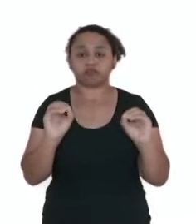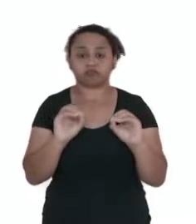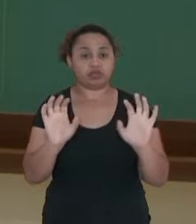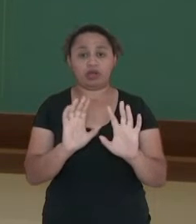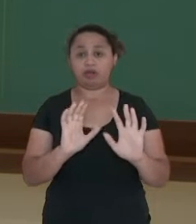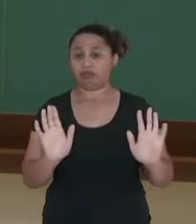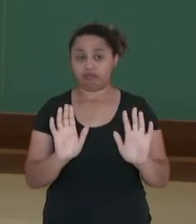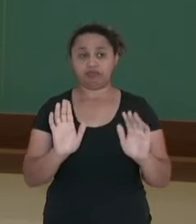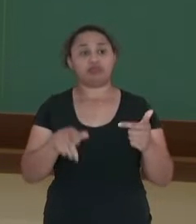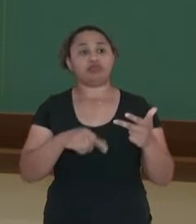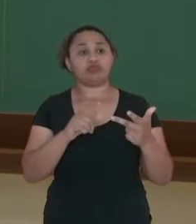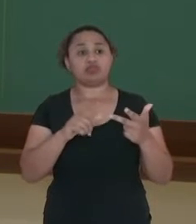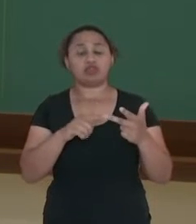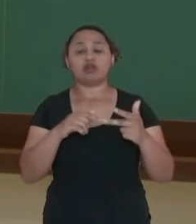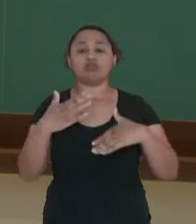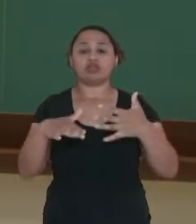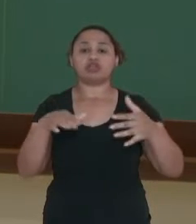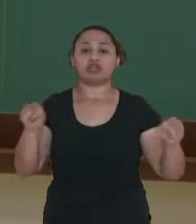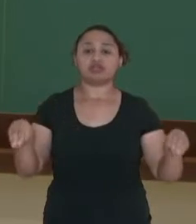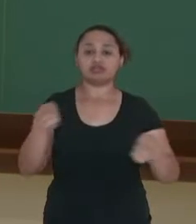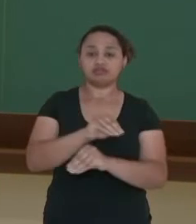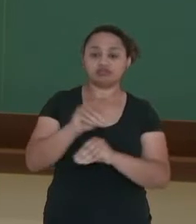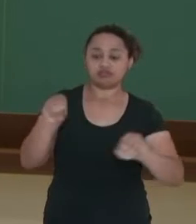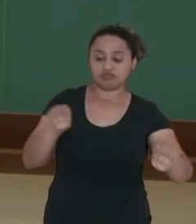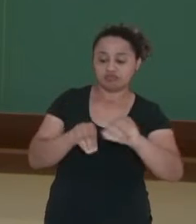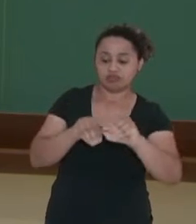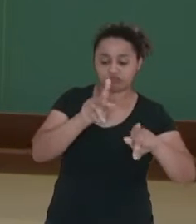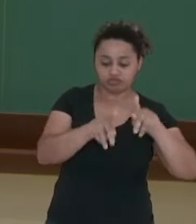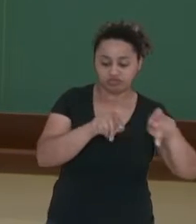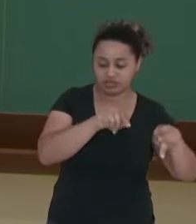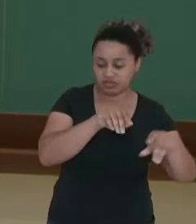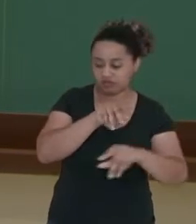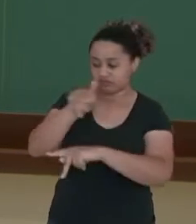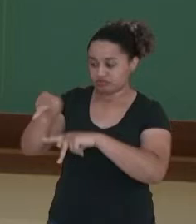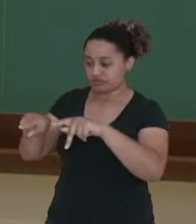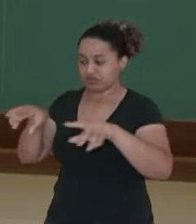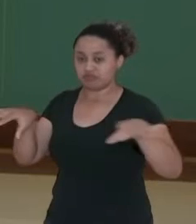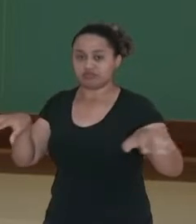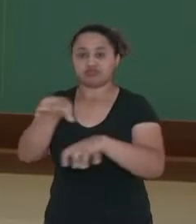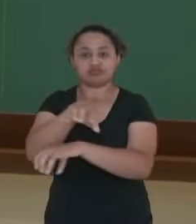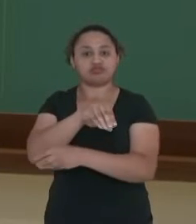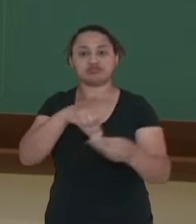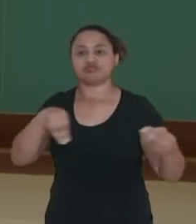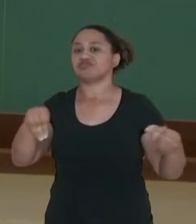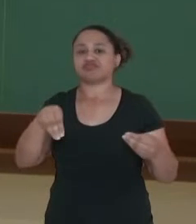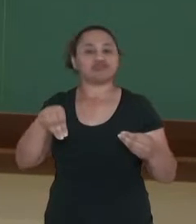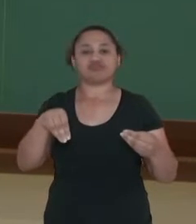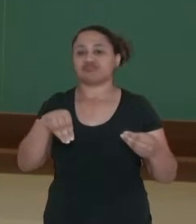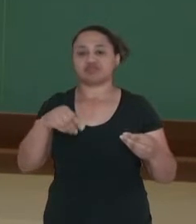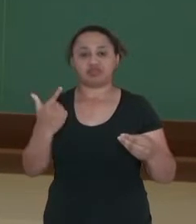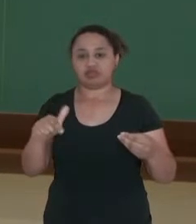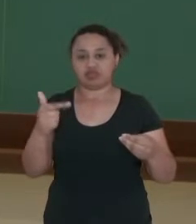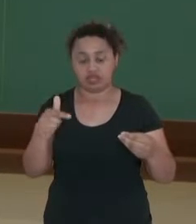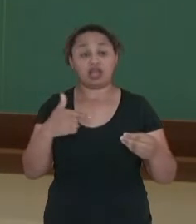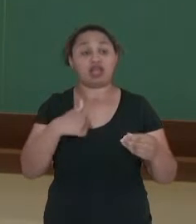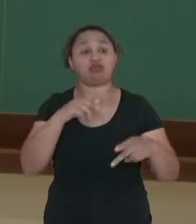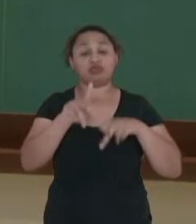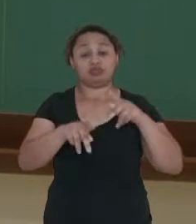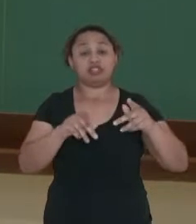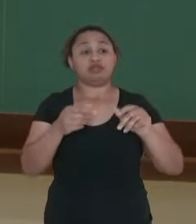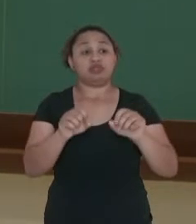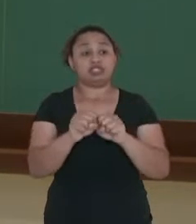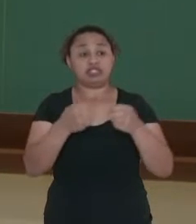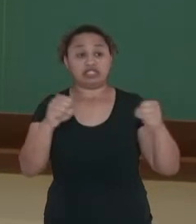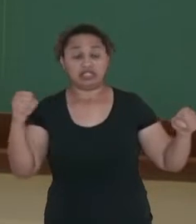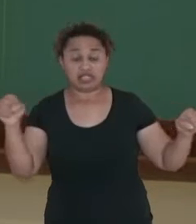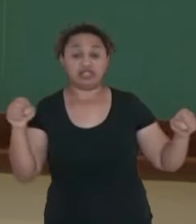mutação, sem processos migratórios de populações que permitam o cruzamento, né? A população tem que ser bastante grande